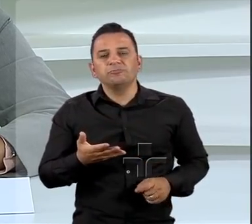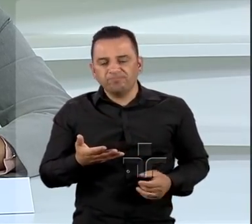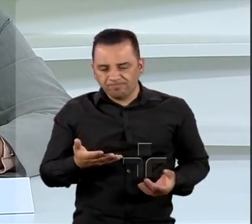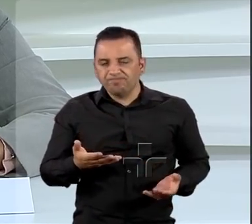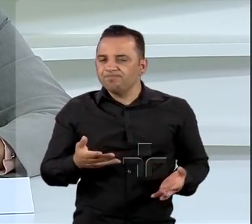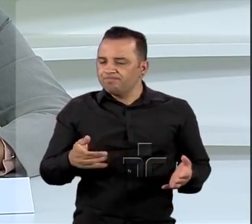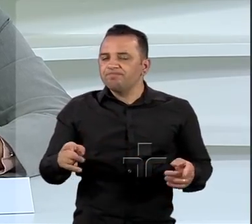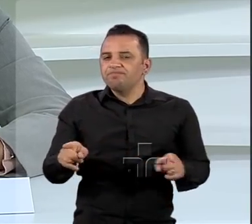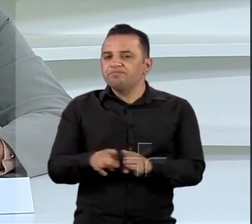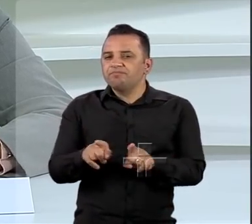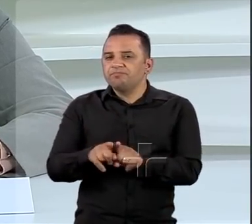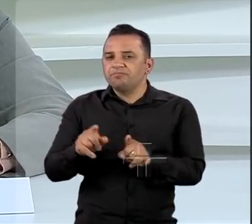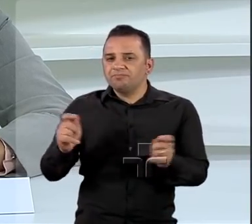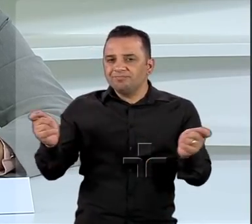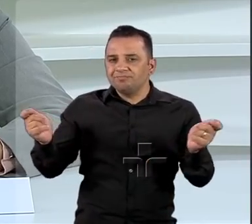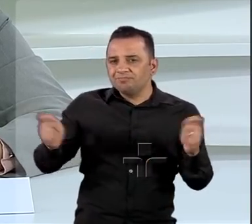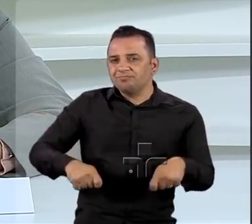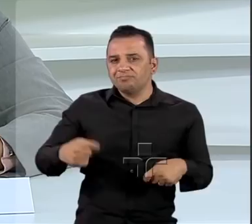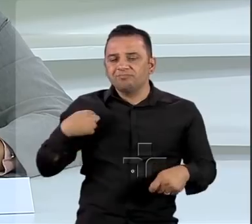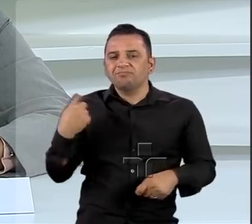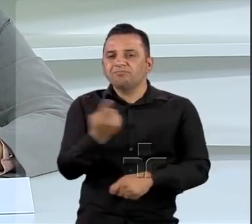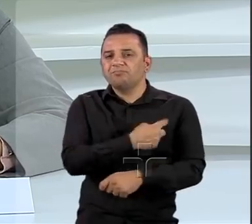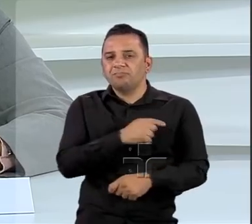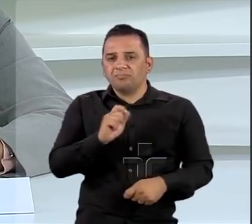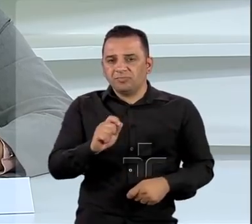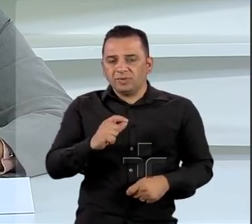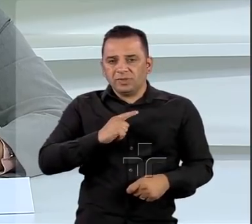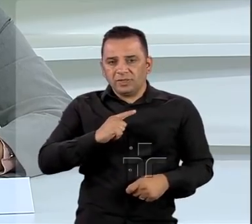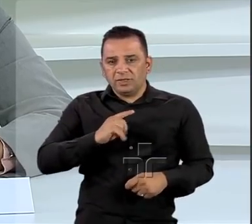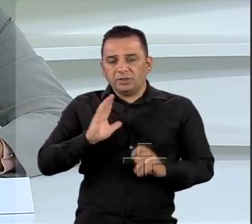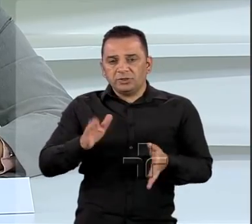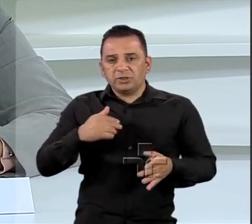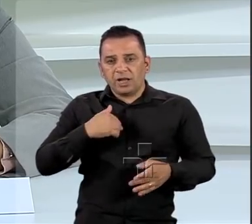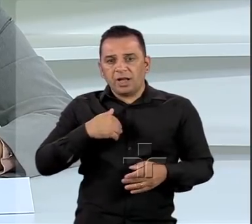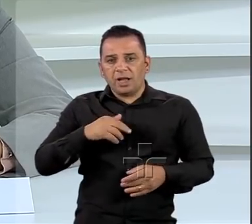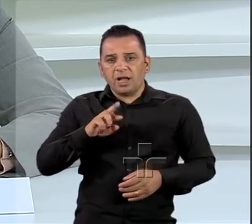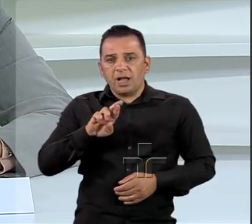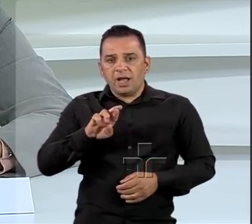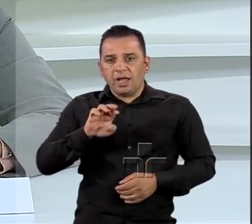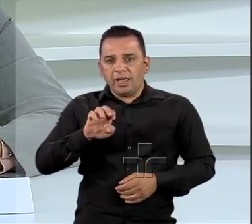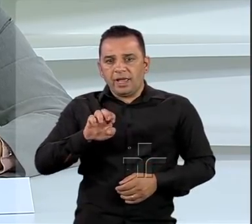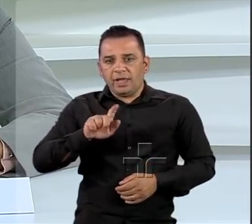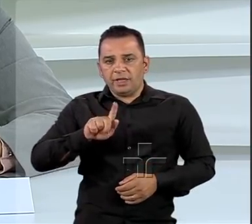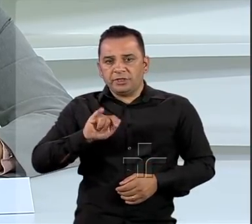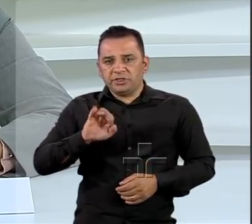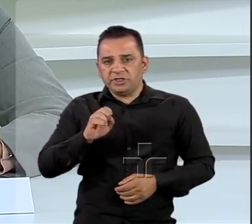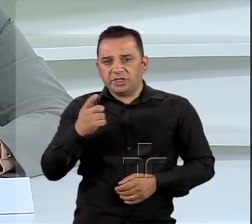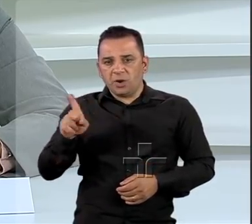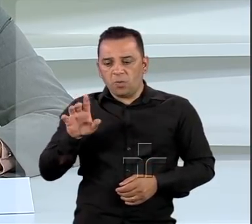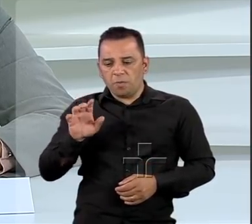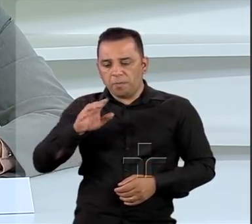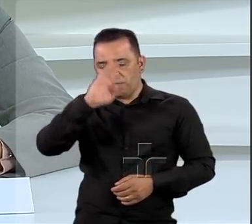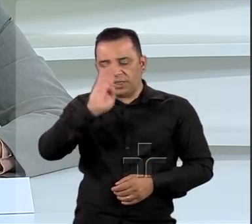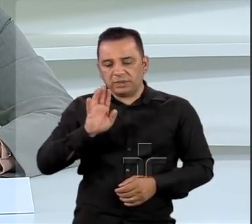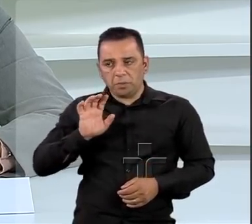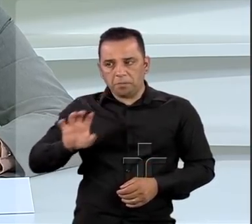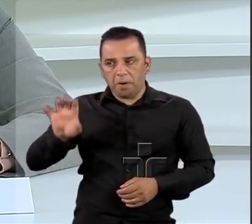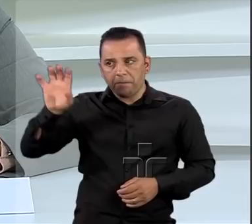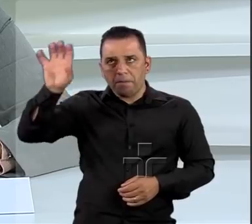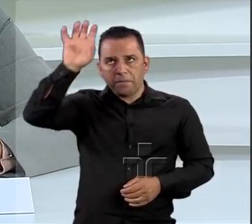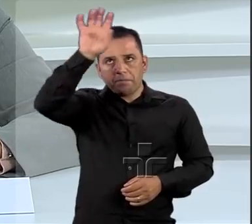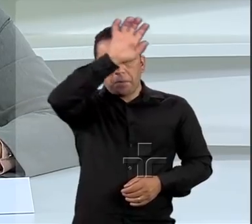consiga finalmente colocar em prática a regionalização. Então, a proposta é que a gente possa ter no país